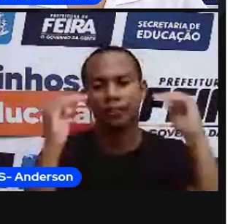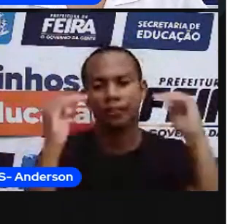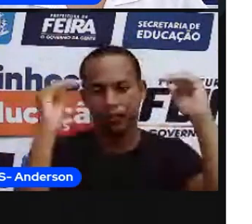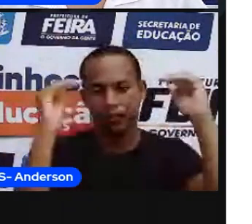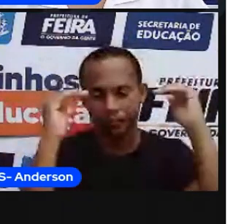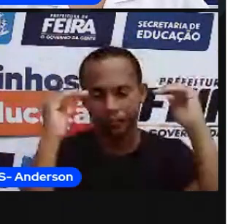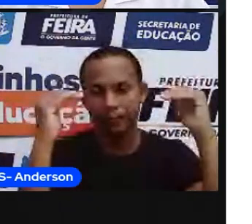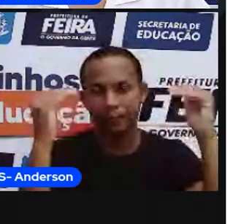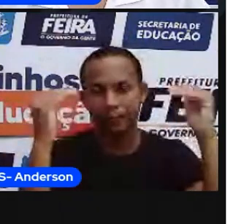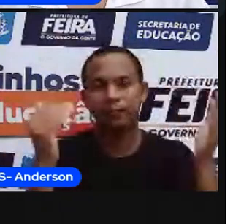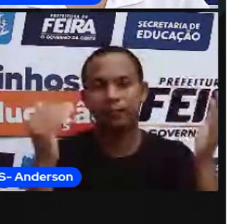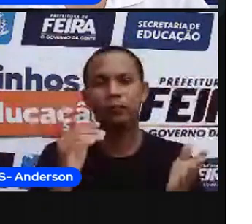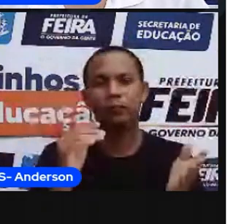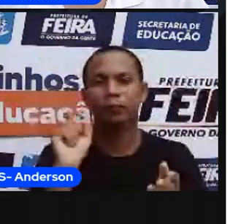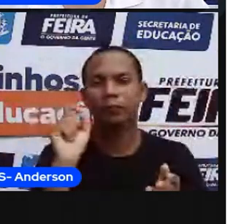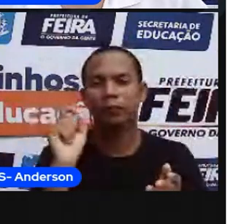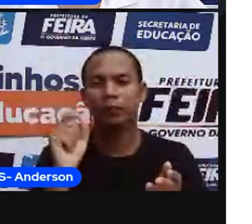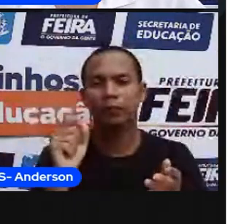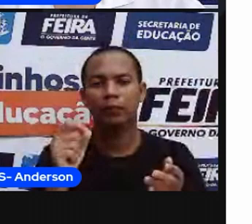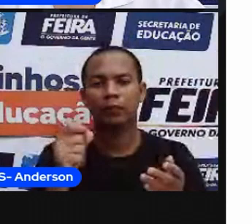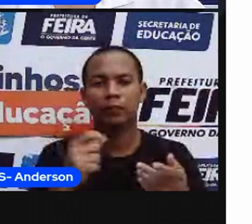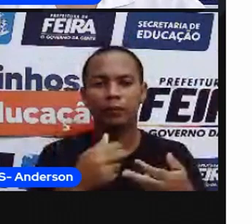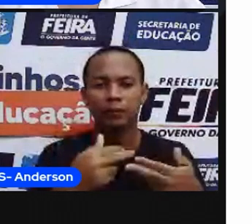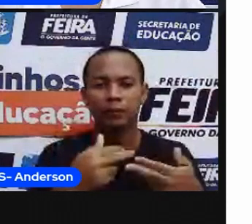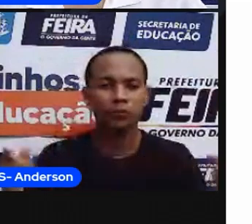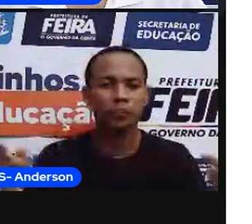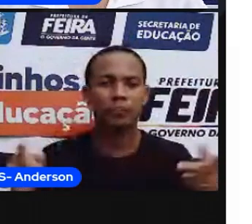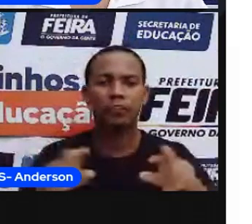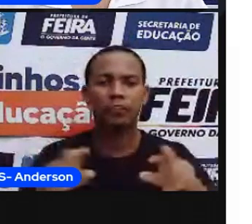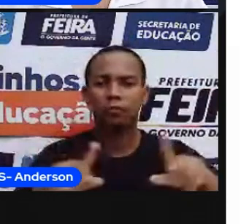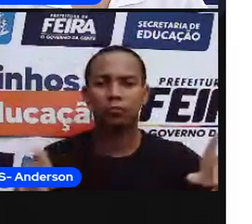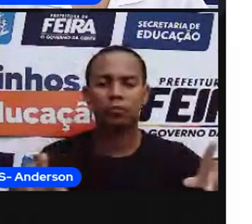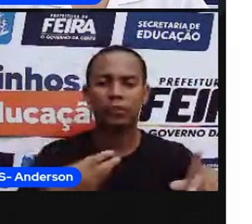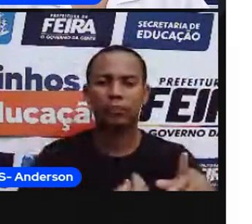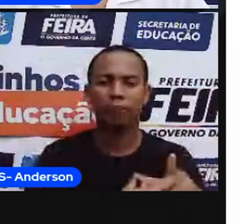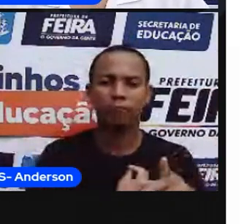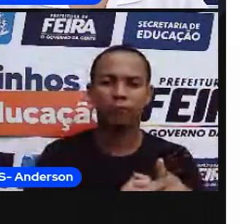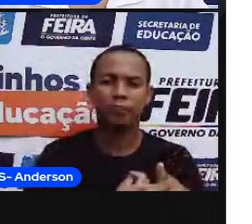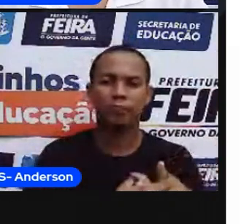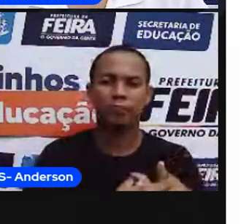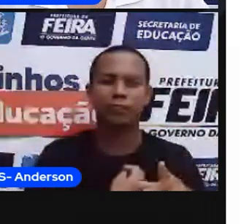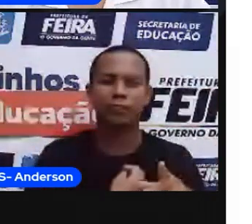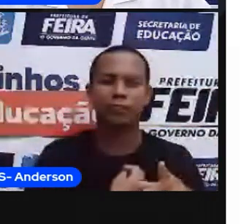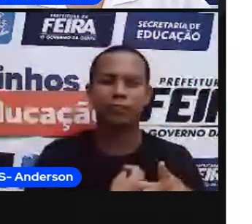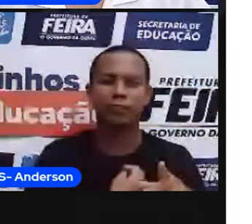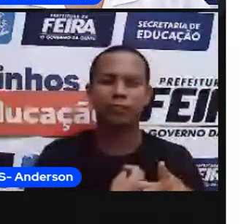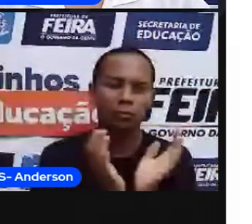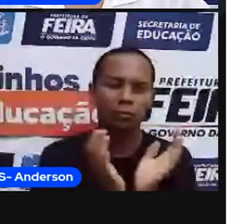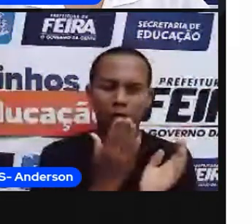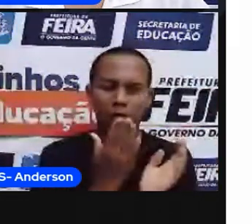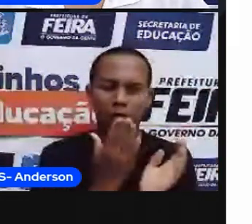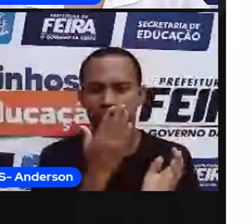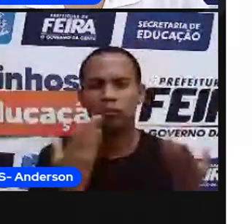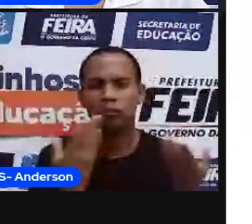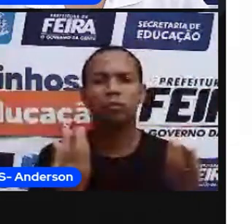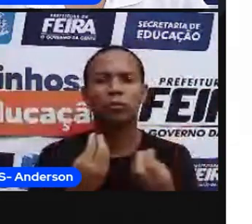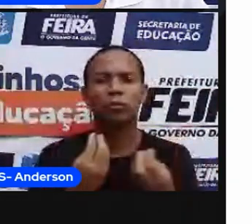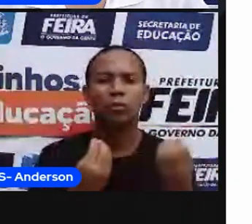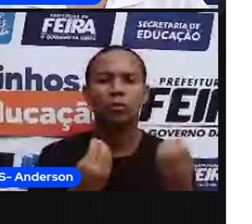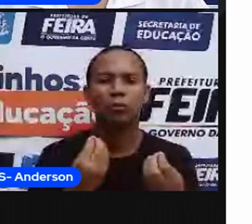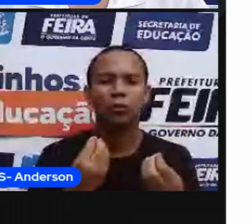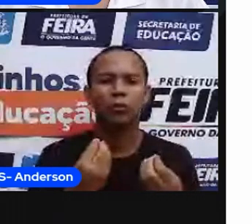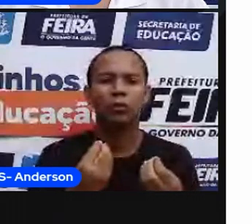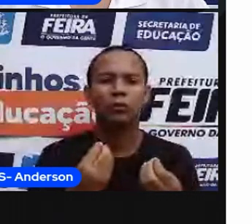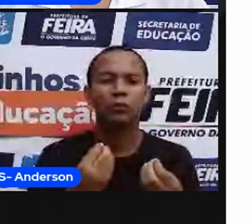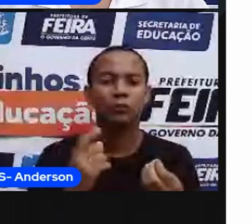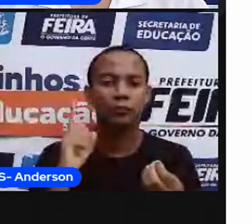cada espécie, para não acabar com os recursos que necessitam para viver, estes estão cada vez